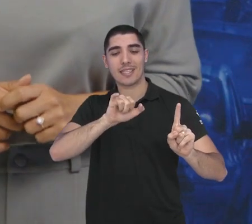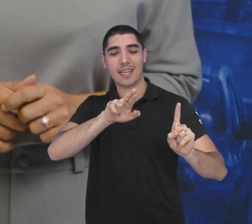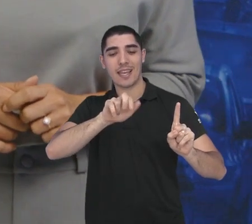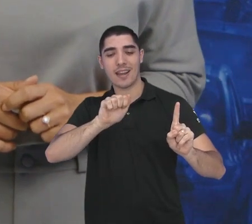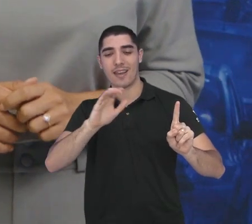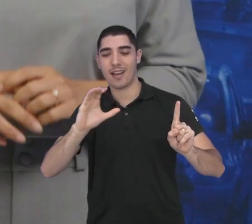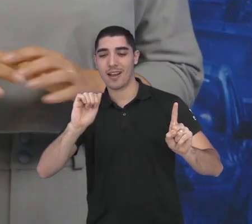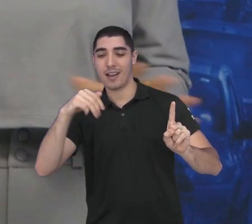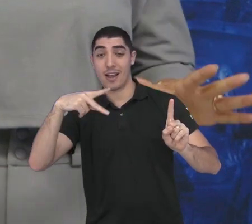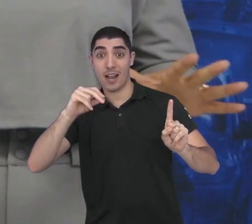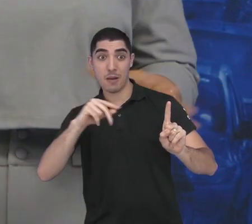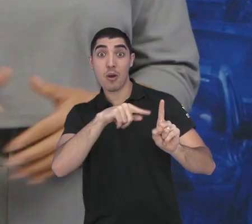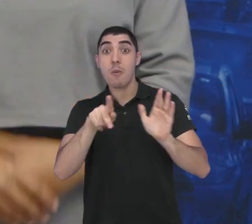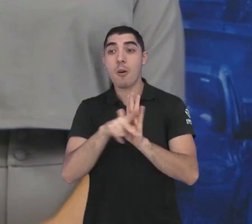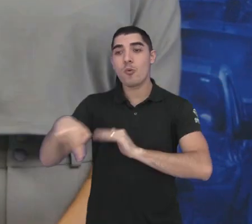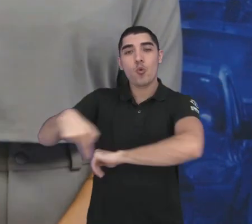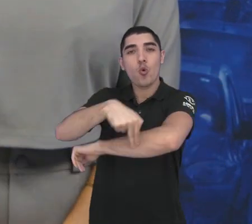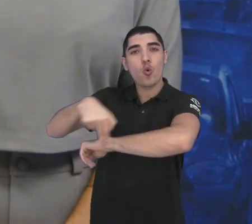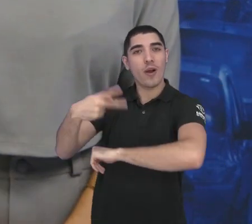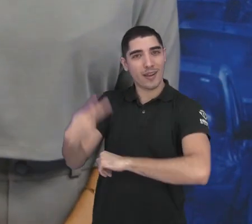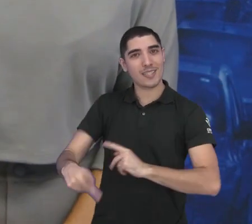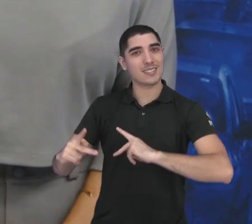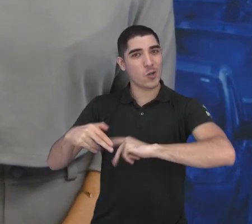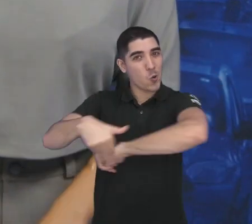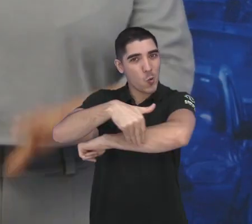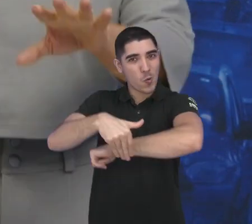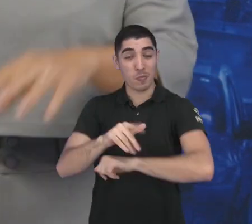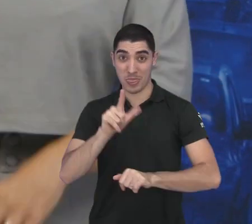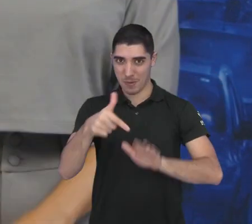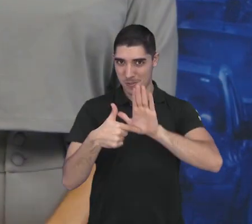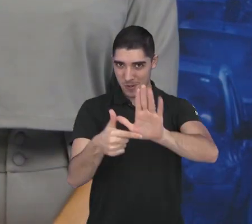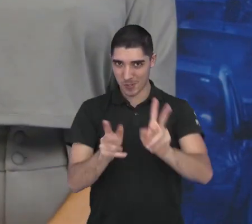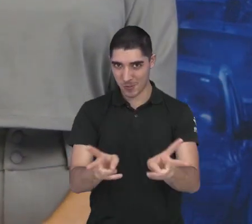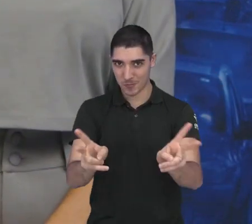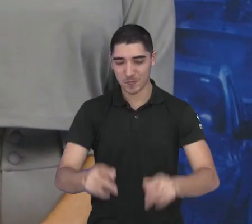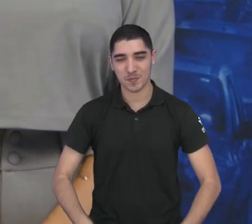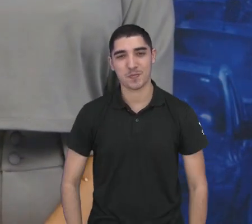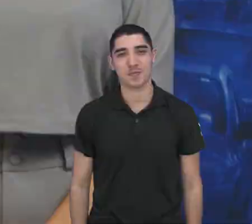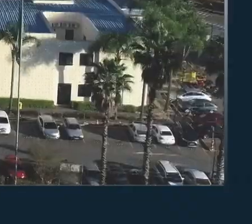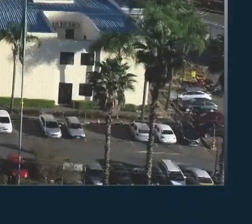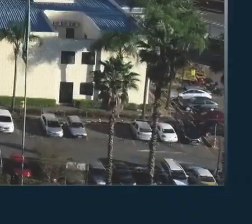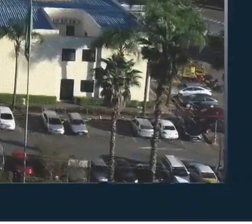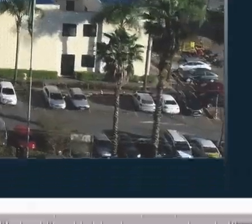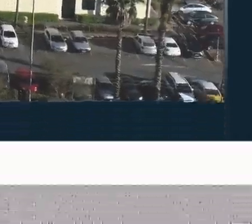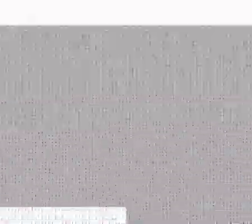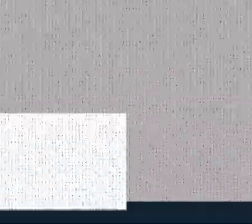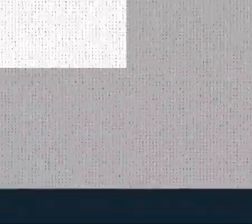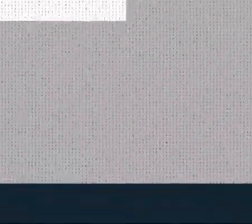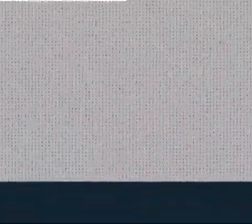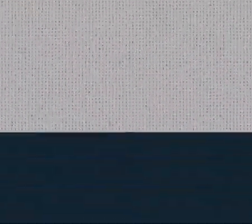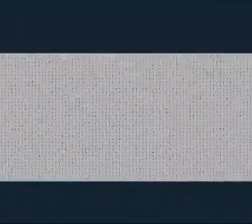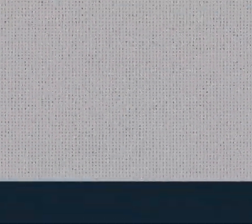a uma das ruas mais movimentadas do centro de São José. Não sai daí que a gente volta já.